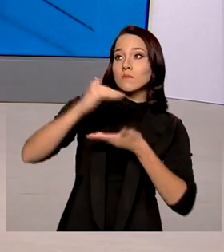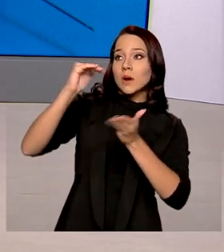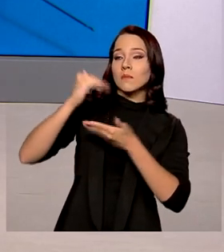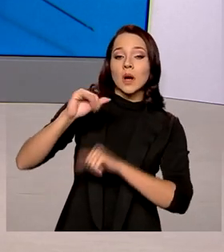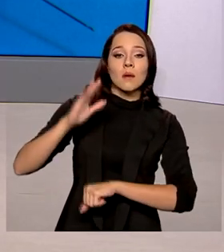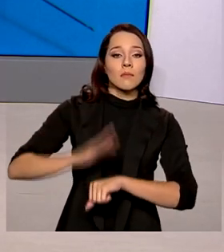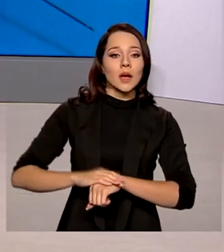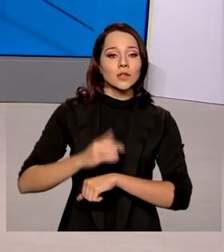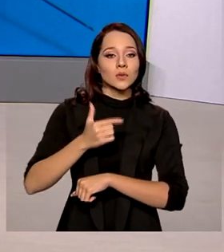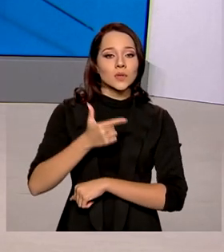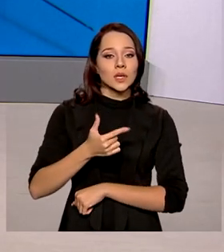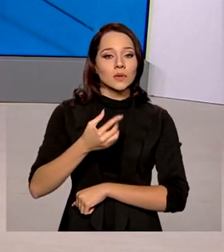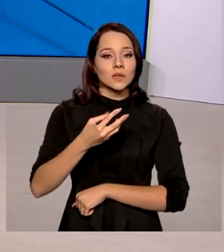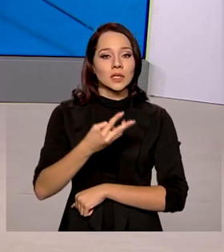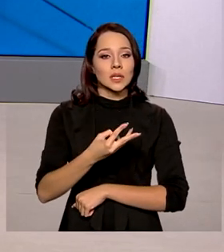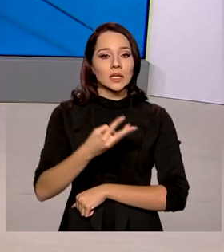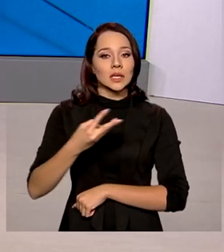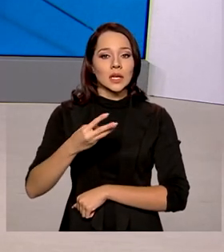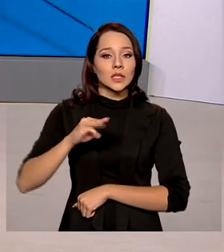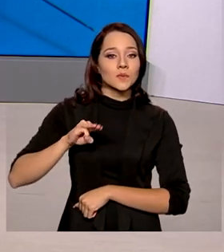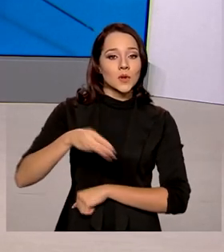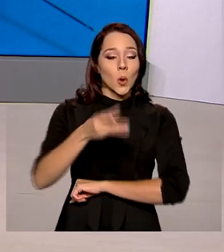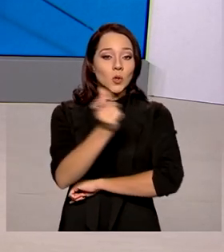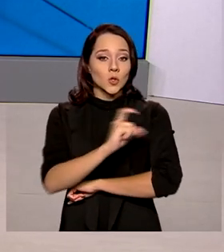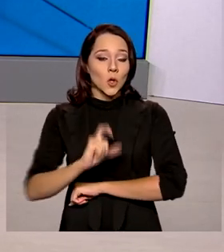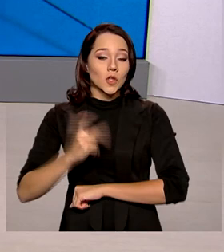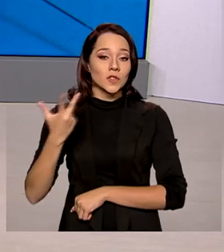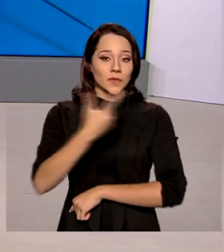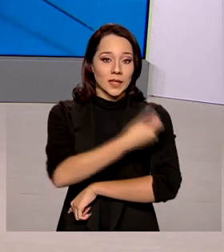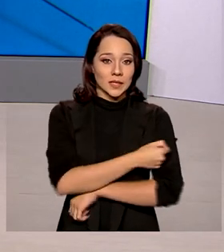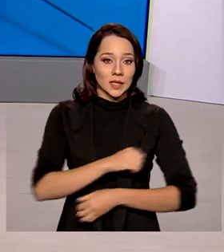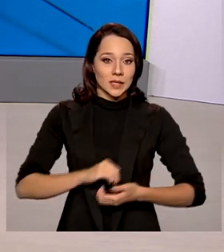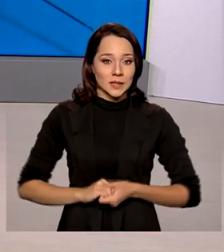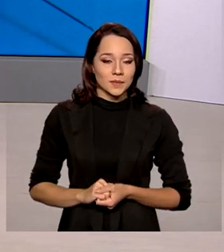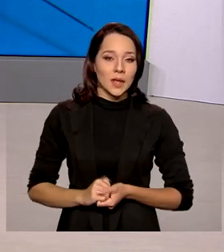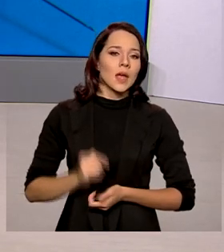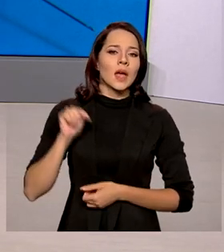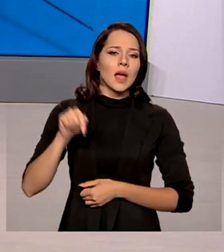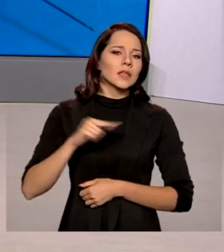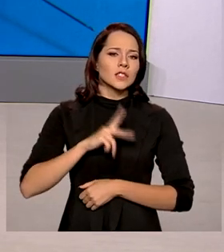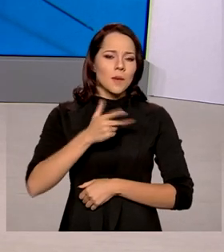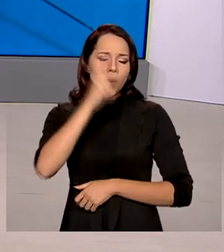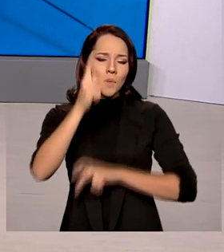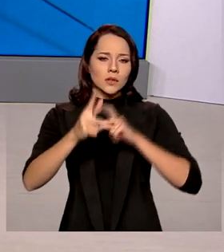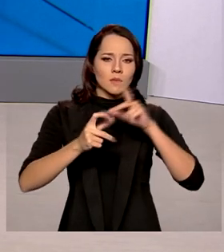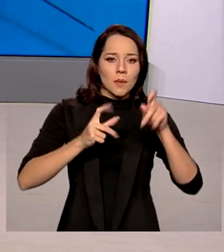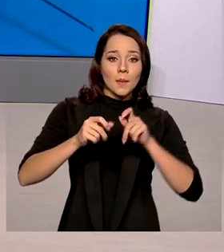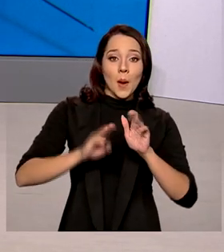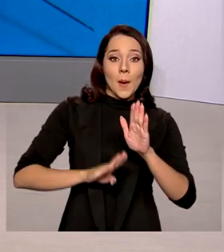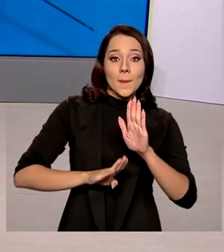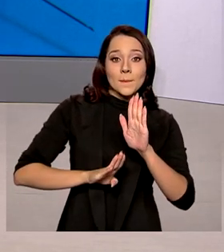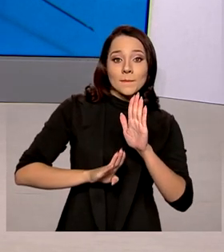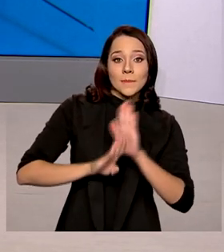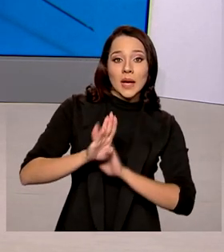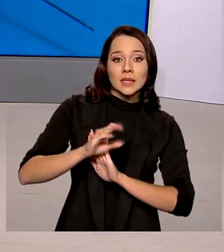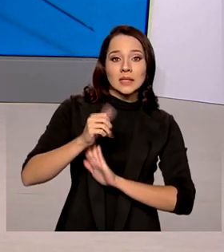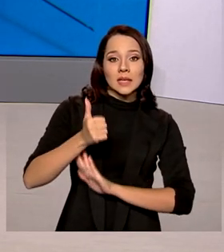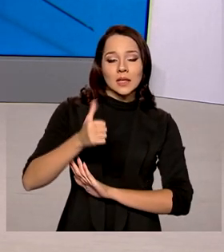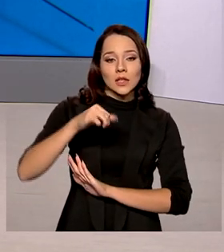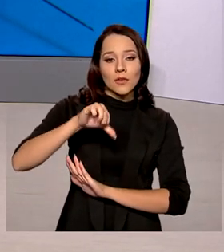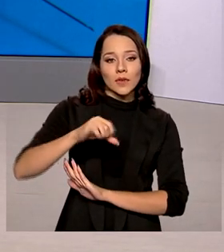mais de 233 milhões de doses de vacina. As doses aplicadas ultrapassam